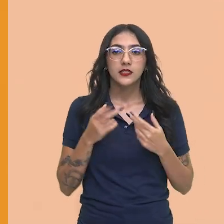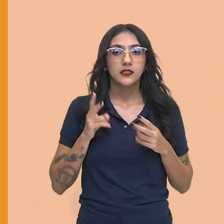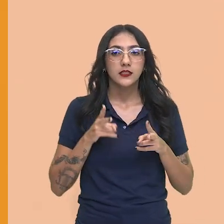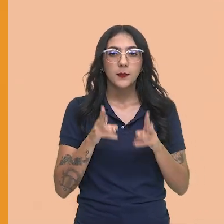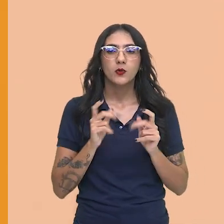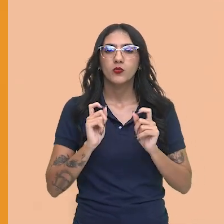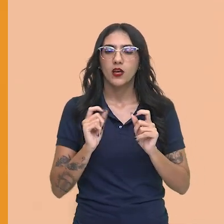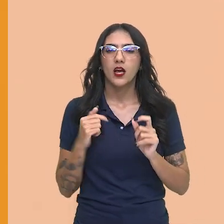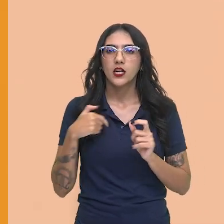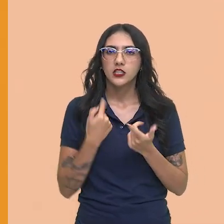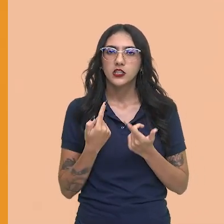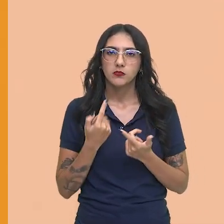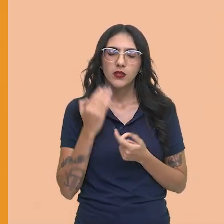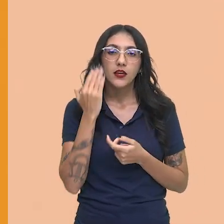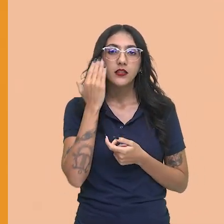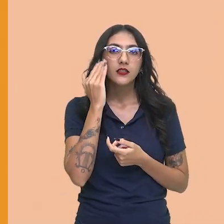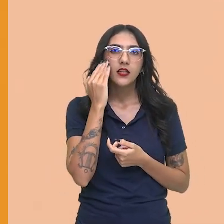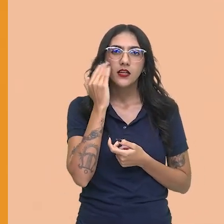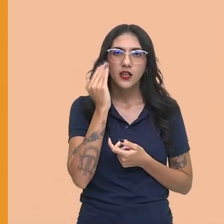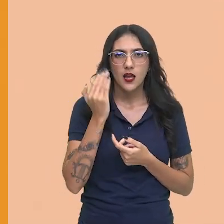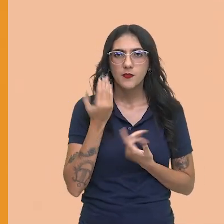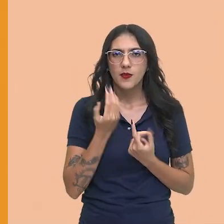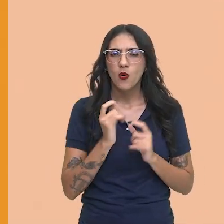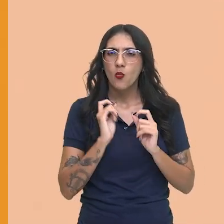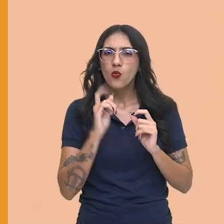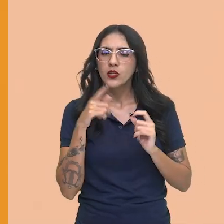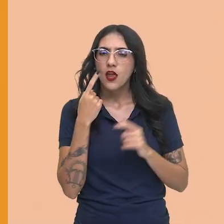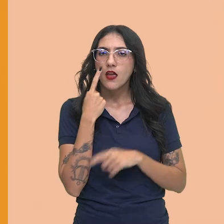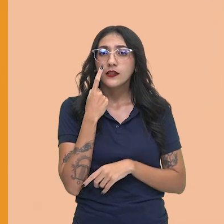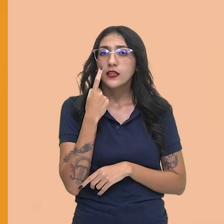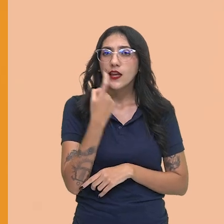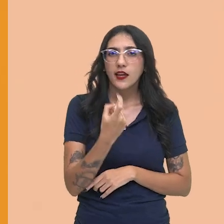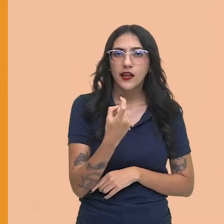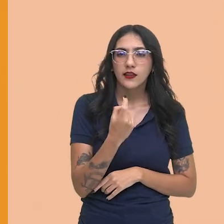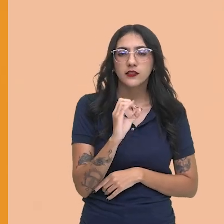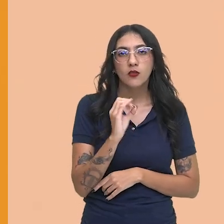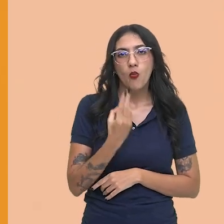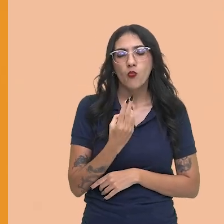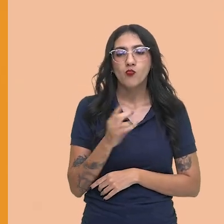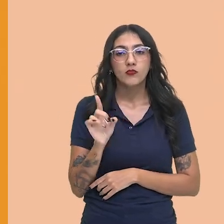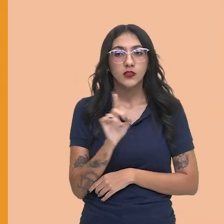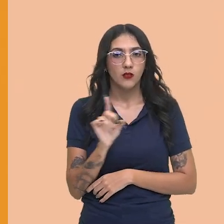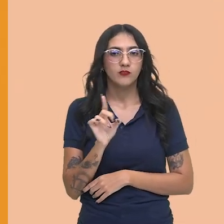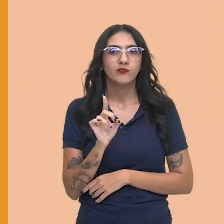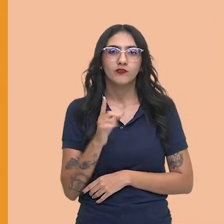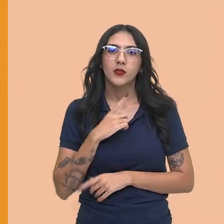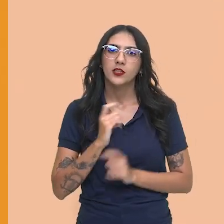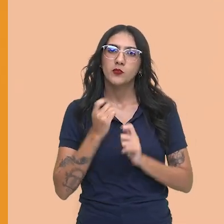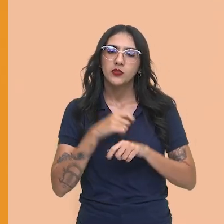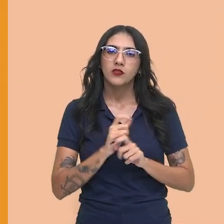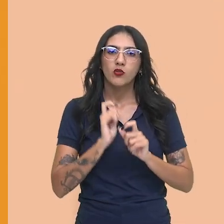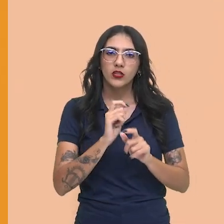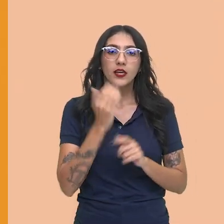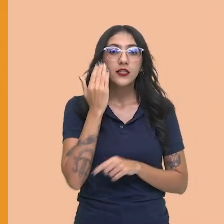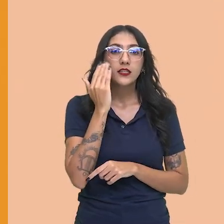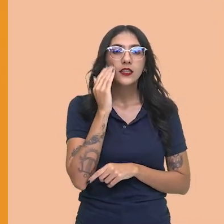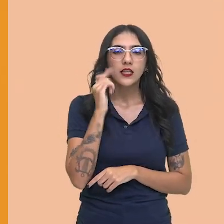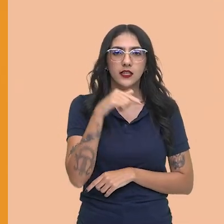sempre buscando, né, o que é de interesse ou não para destaque nesse tipo de